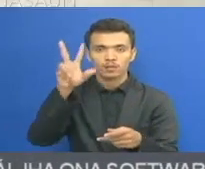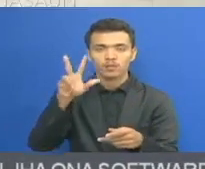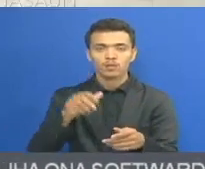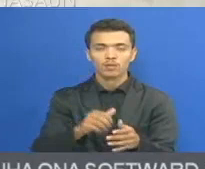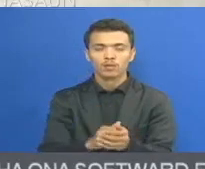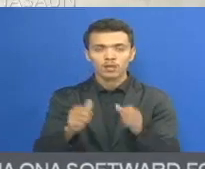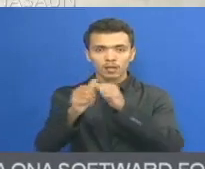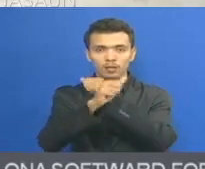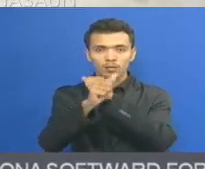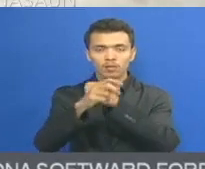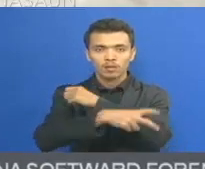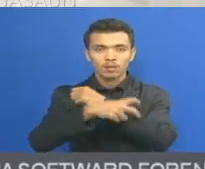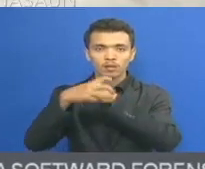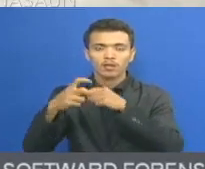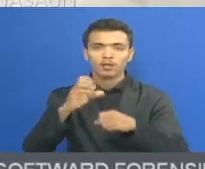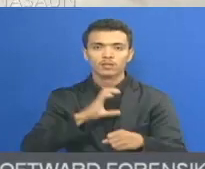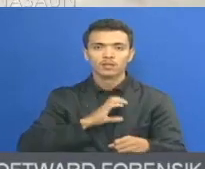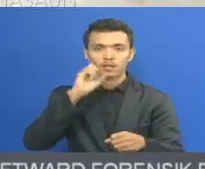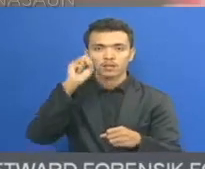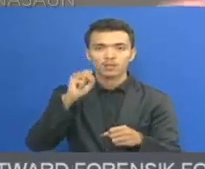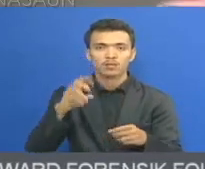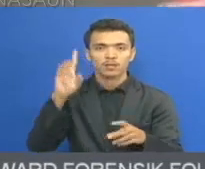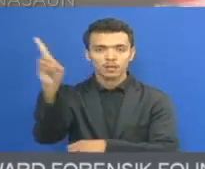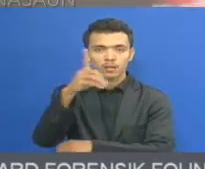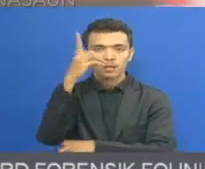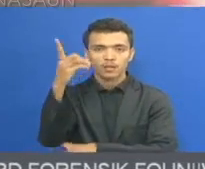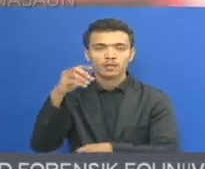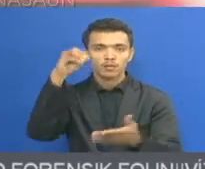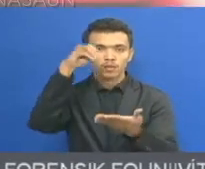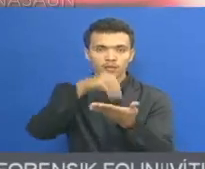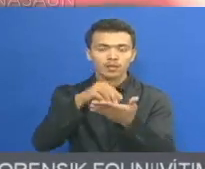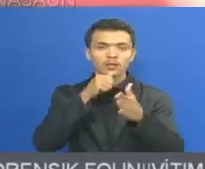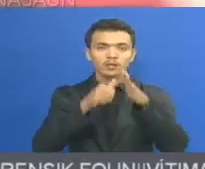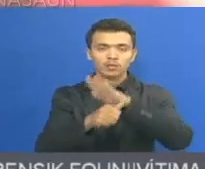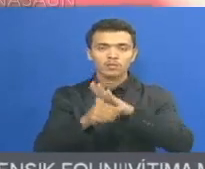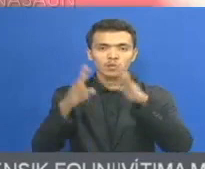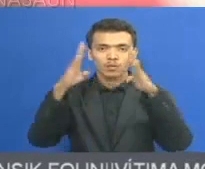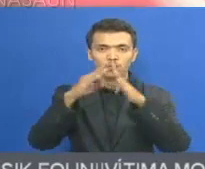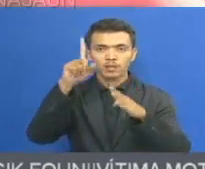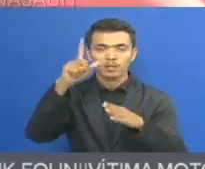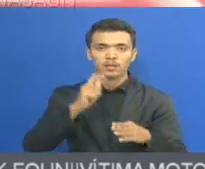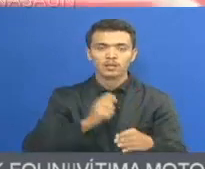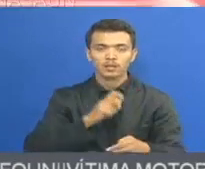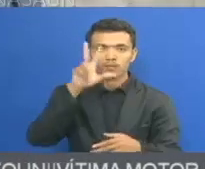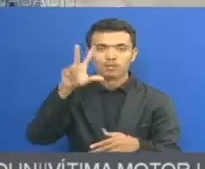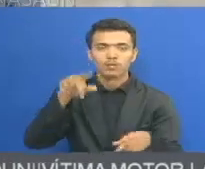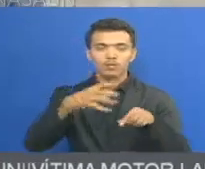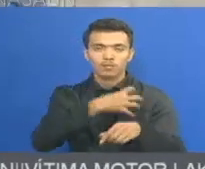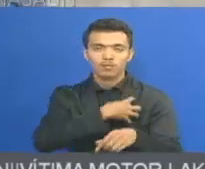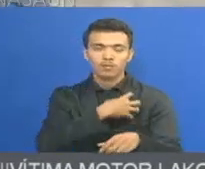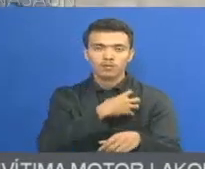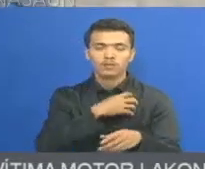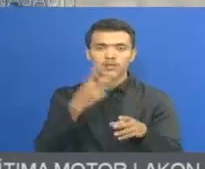NB, autor Ciradão que a área Santa Cruz e a madrugada, onde Barrai Subar e a uma ida e a Tassi Tolu. Rodunê, equipa